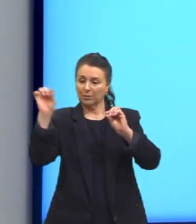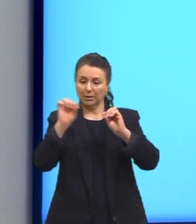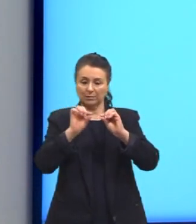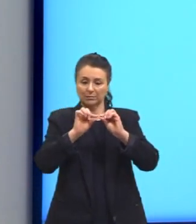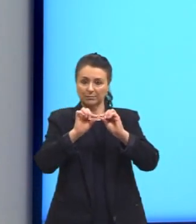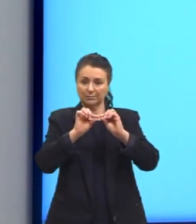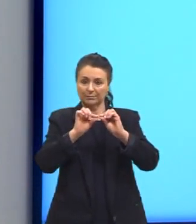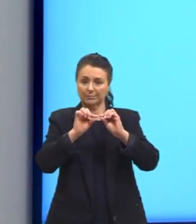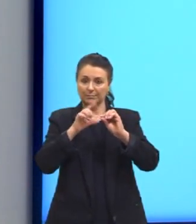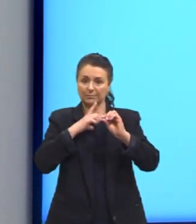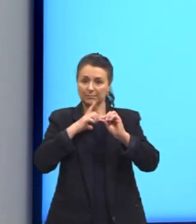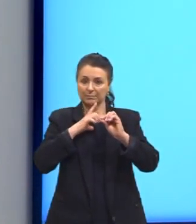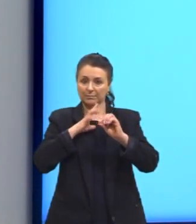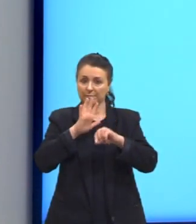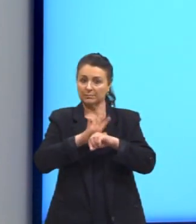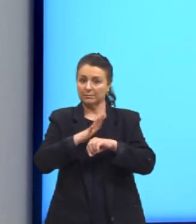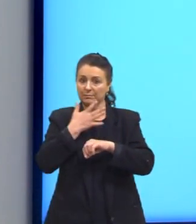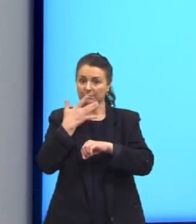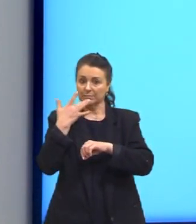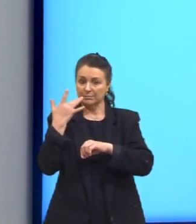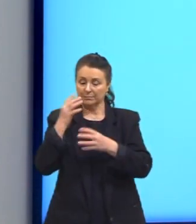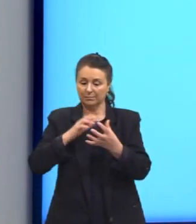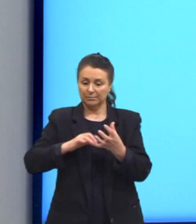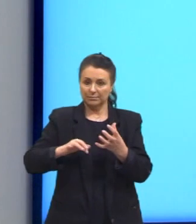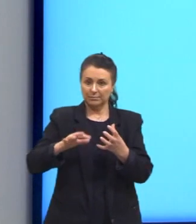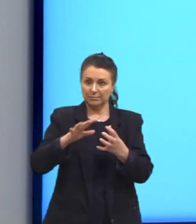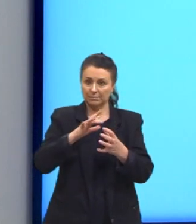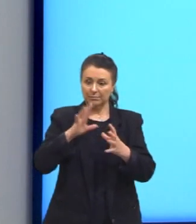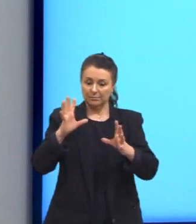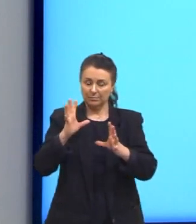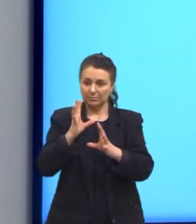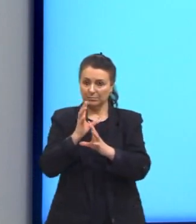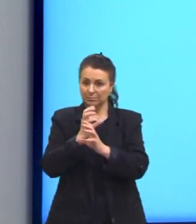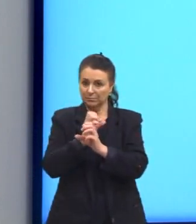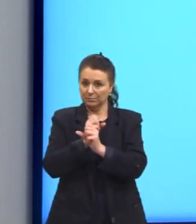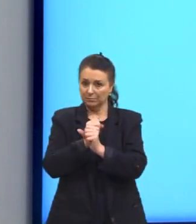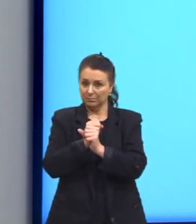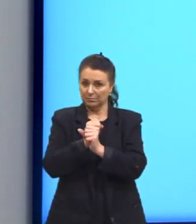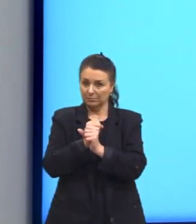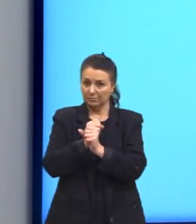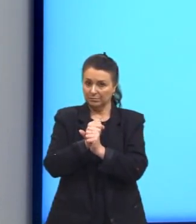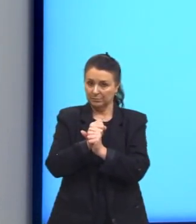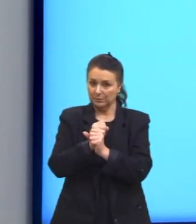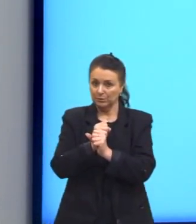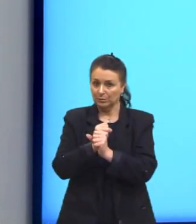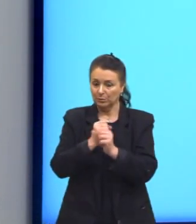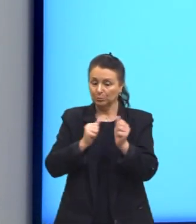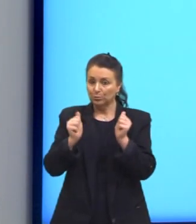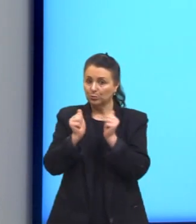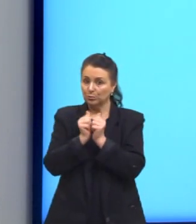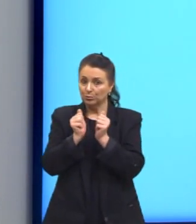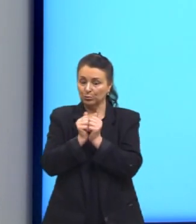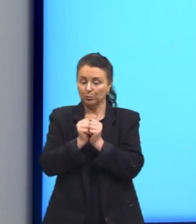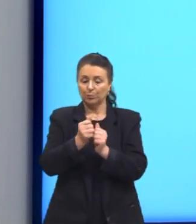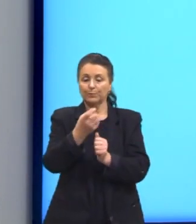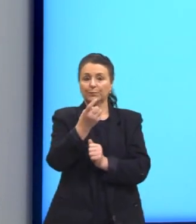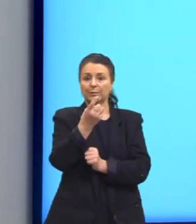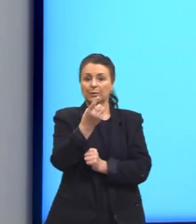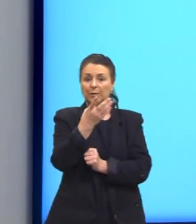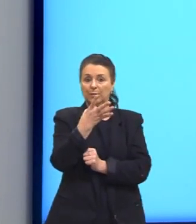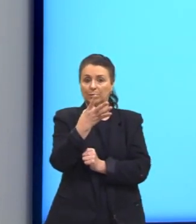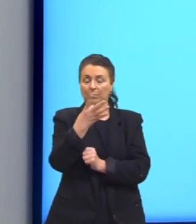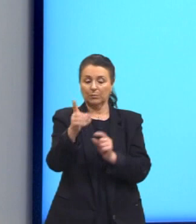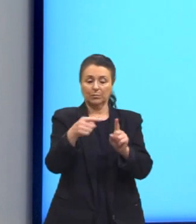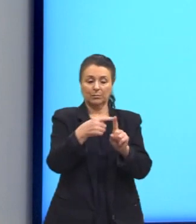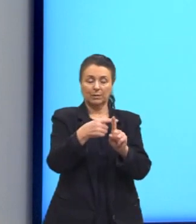para facilitar o meu cálculo, eu vou juntar os termos ali que ficaram positivos. Então, nós teríamos 14